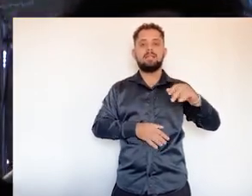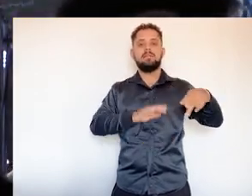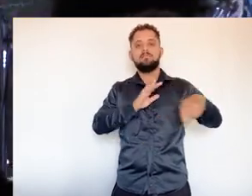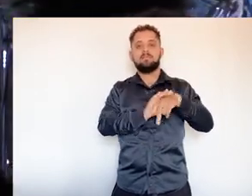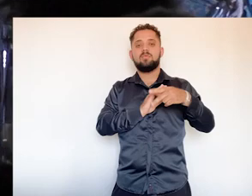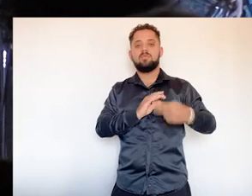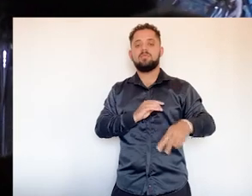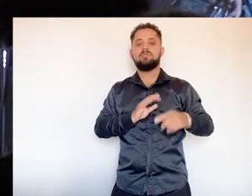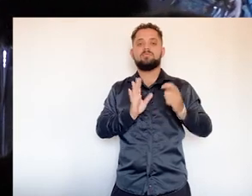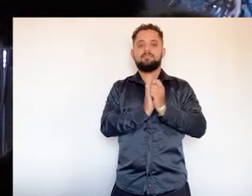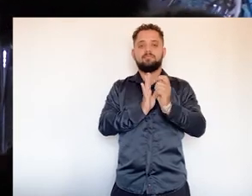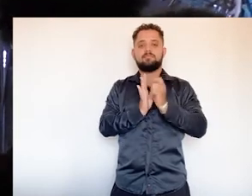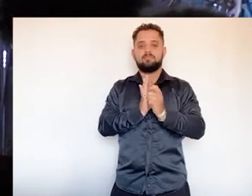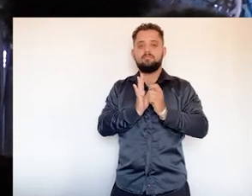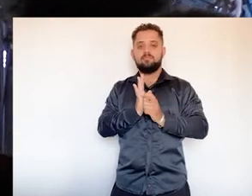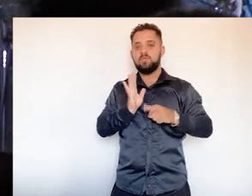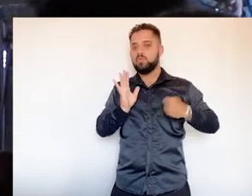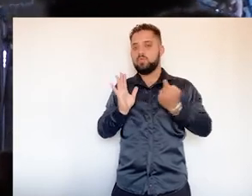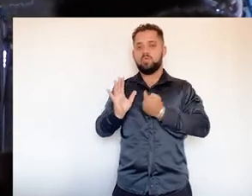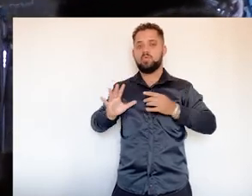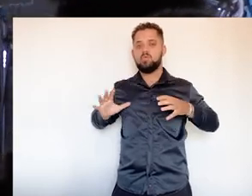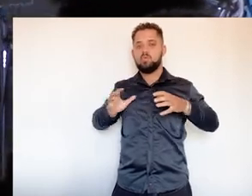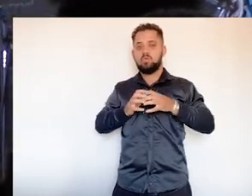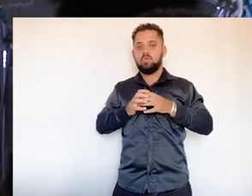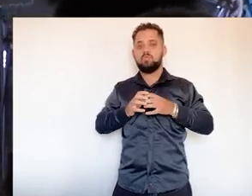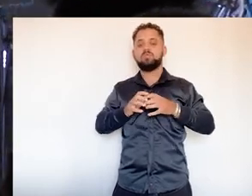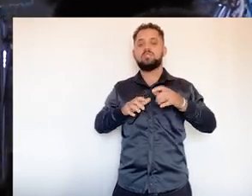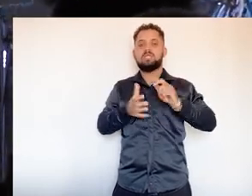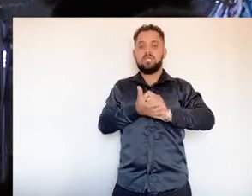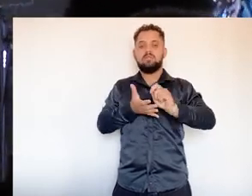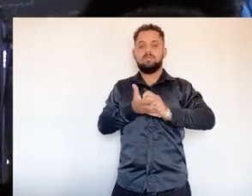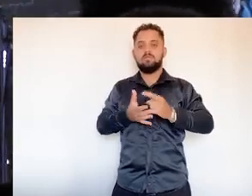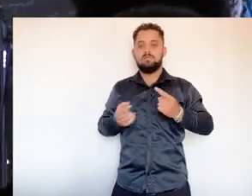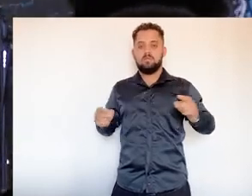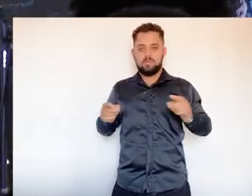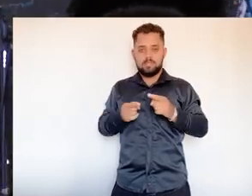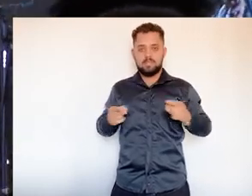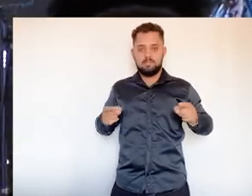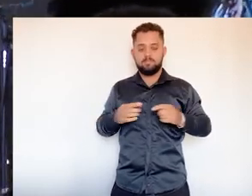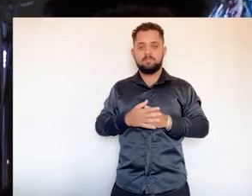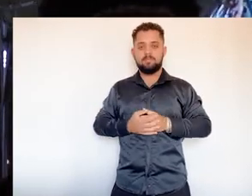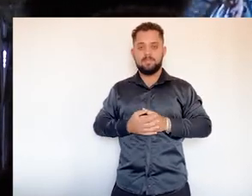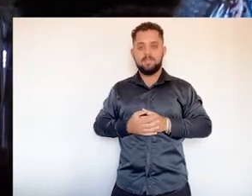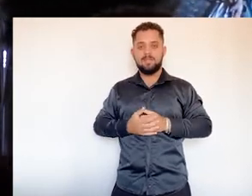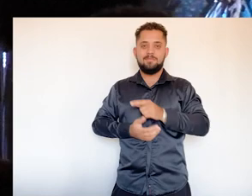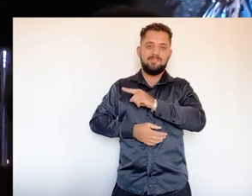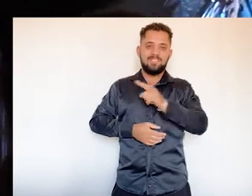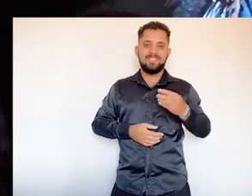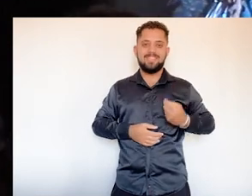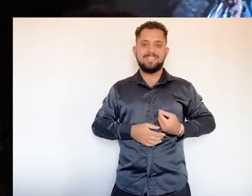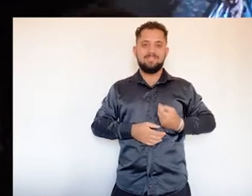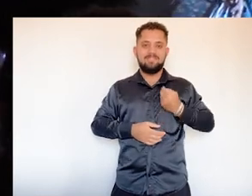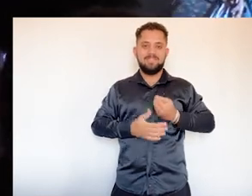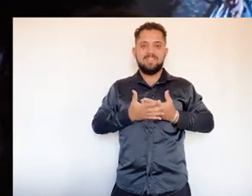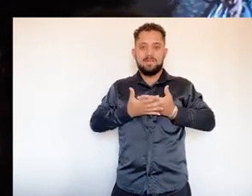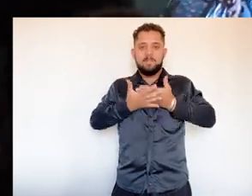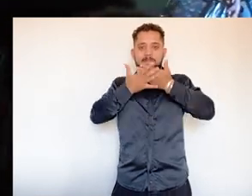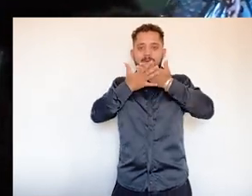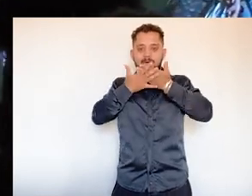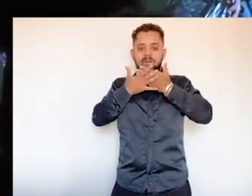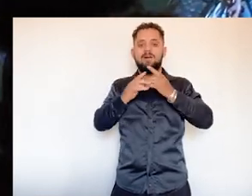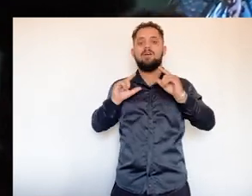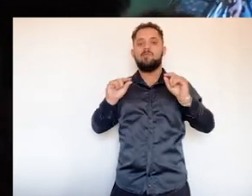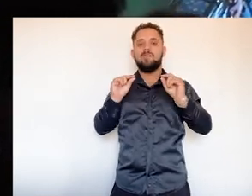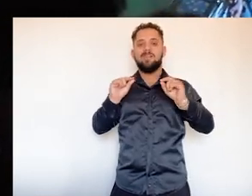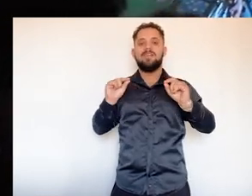pé levantar do chão. Para vocês agora, vida boa. É para aqueles